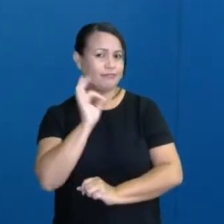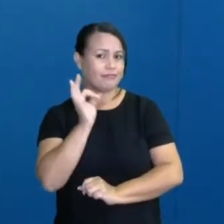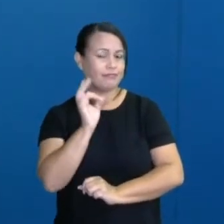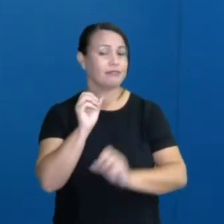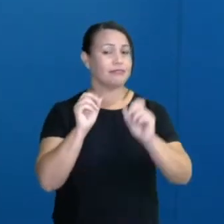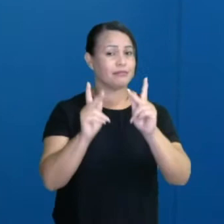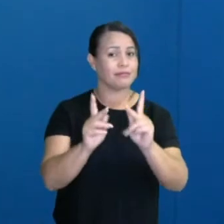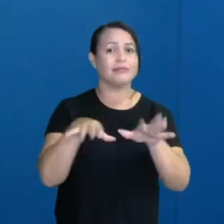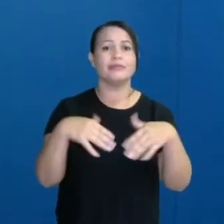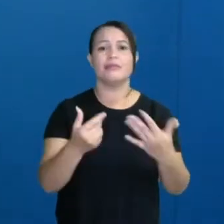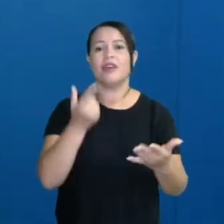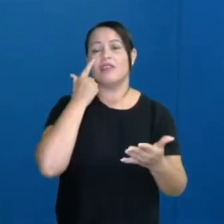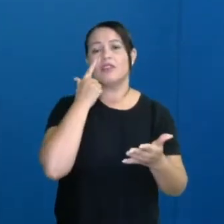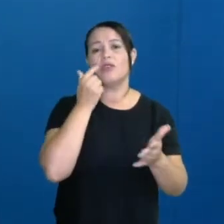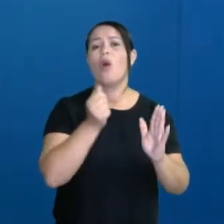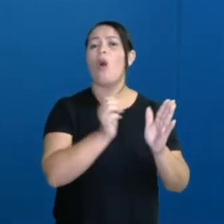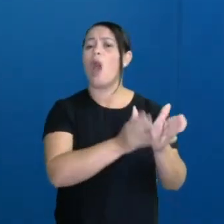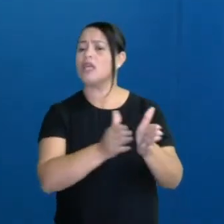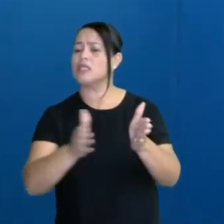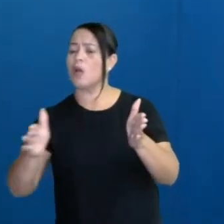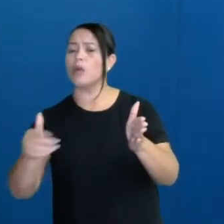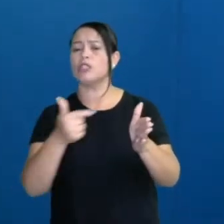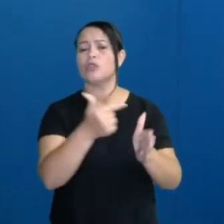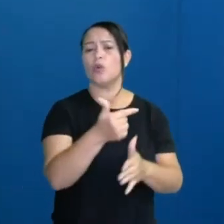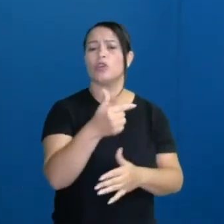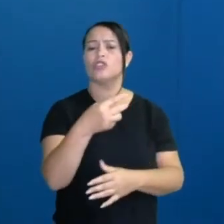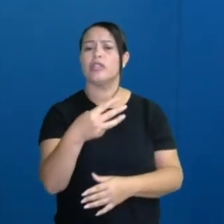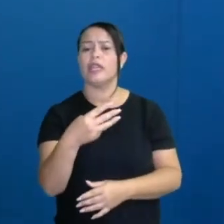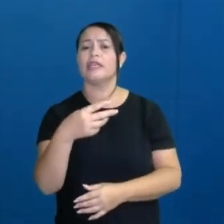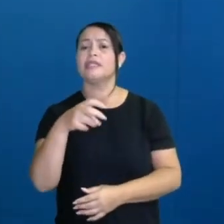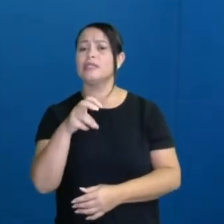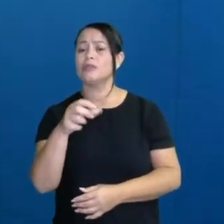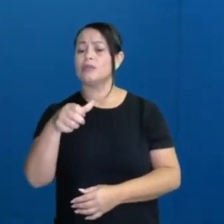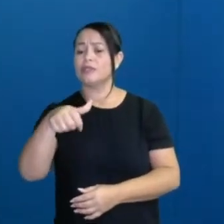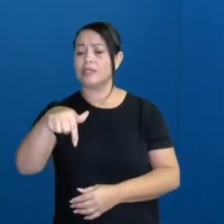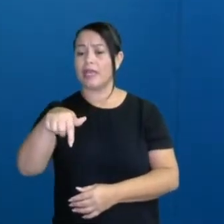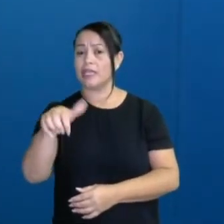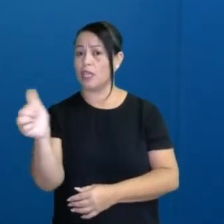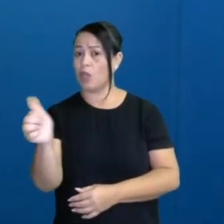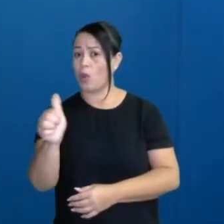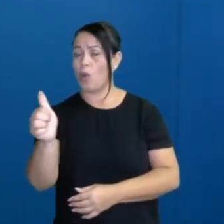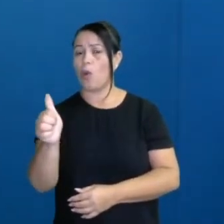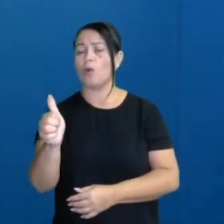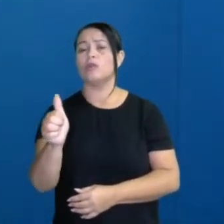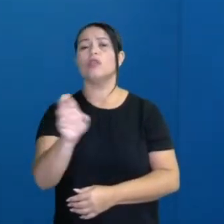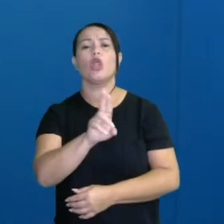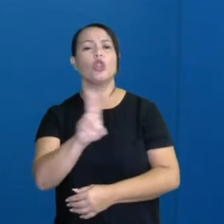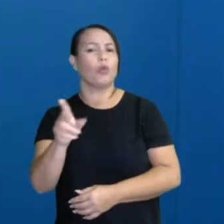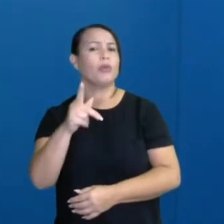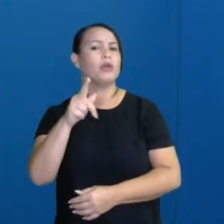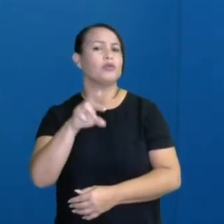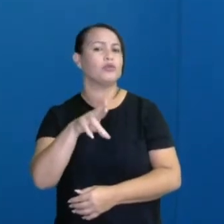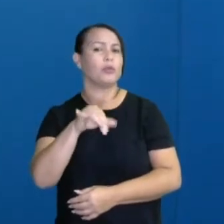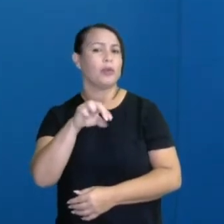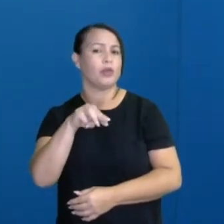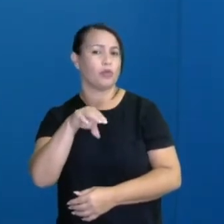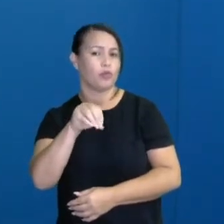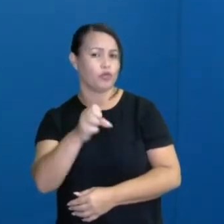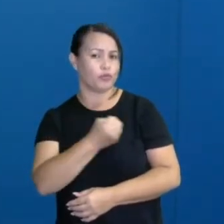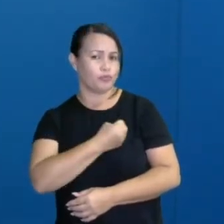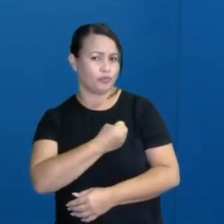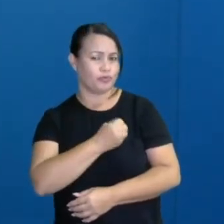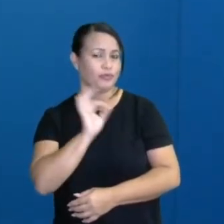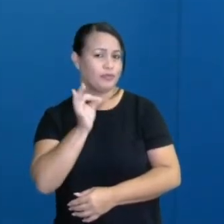tá ok? Então, essa minha sequência aqui, ó, 2, 3, 5, 7 e 11, eu chamo ele de número